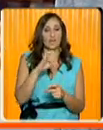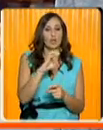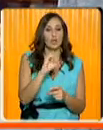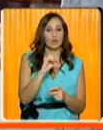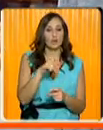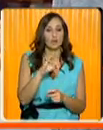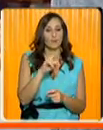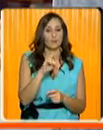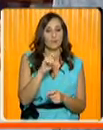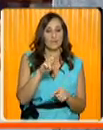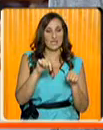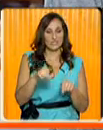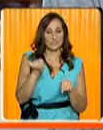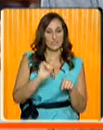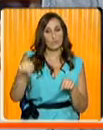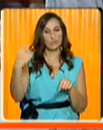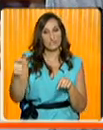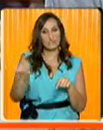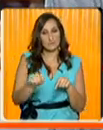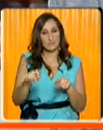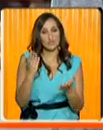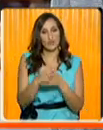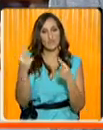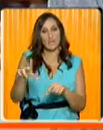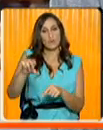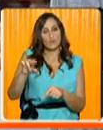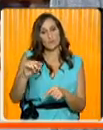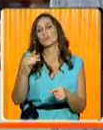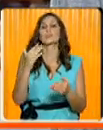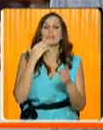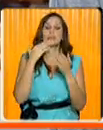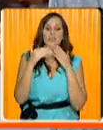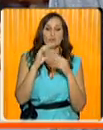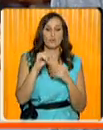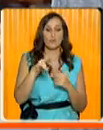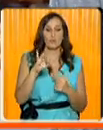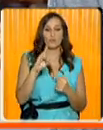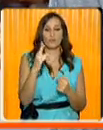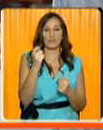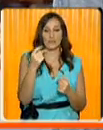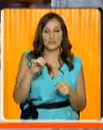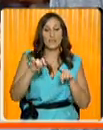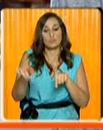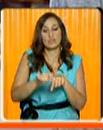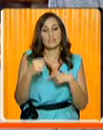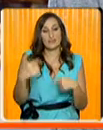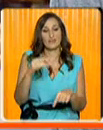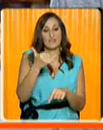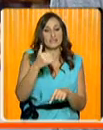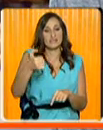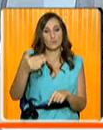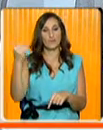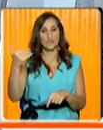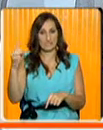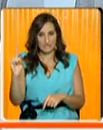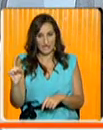está esgotado este mês e o próximo. Sim. Já só há para novembro. Tudo alunos. No Teatro Confluência ainda há para este mês, dia 25 e